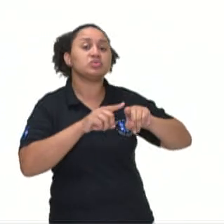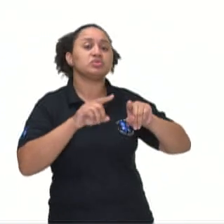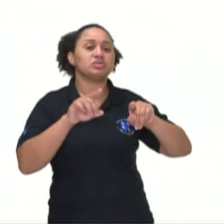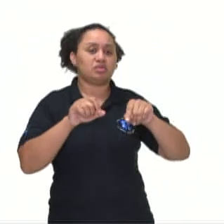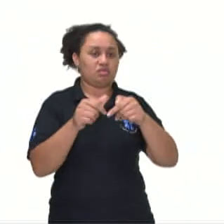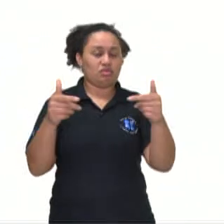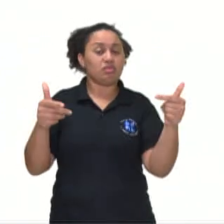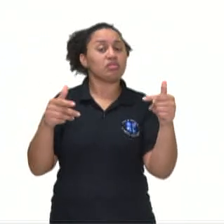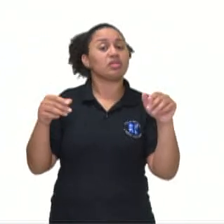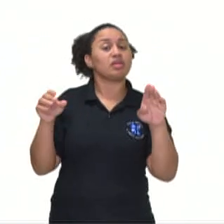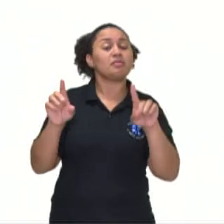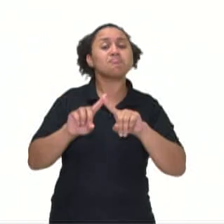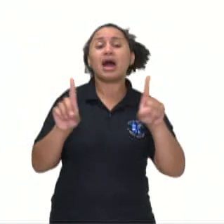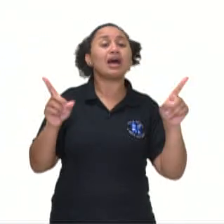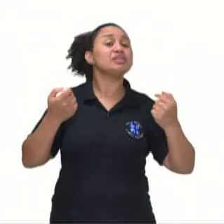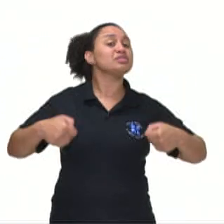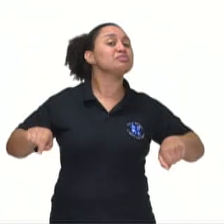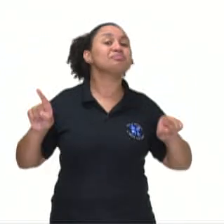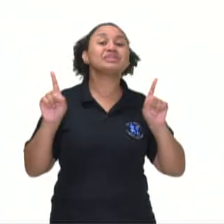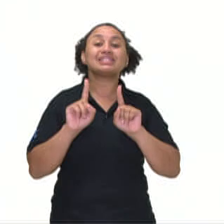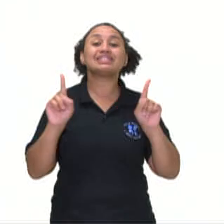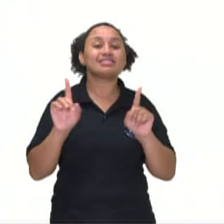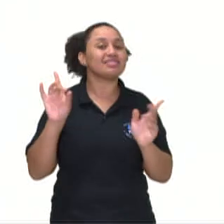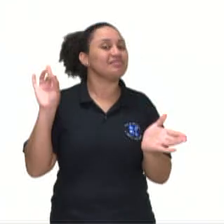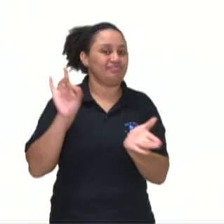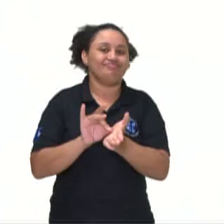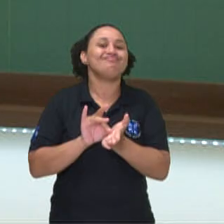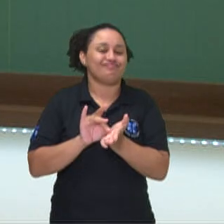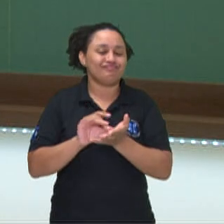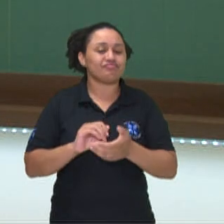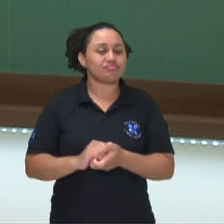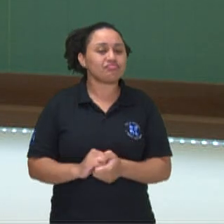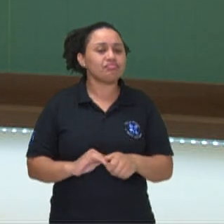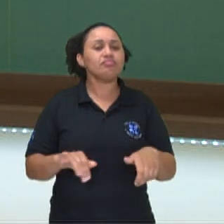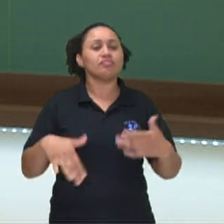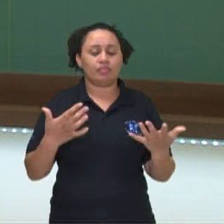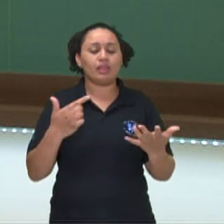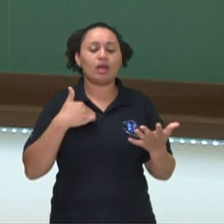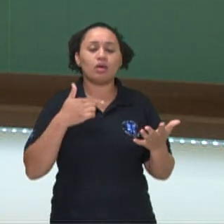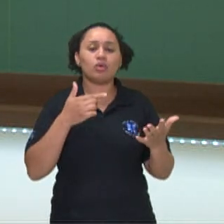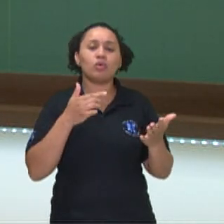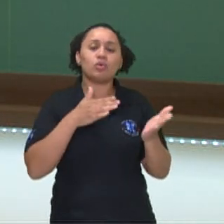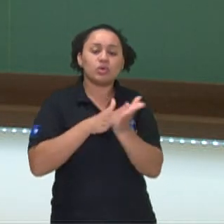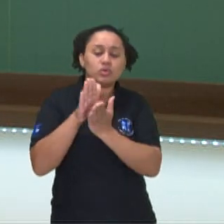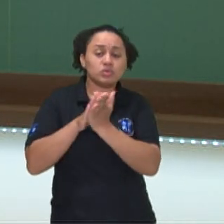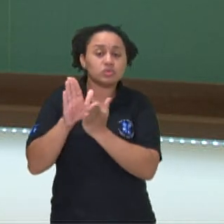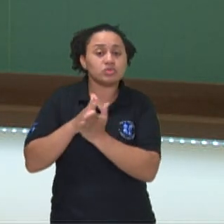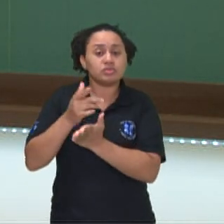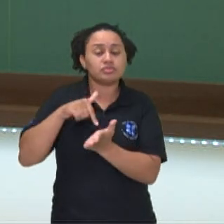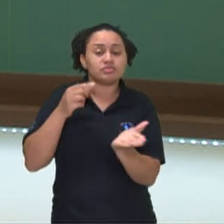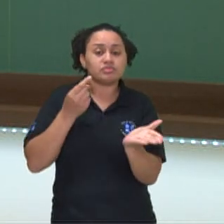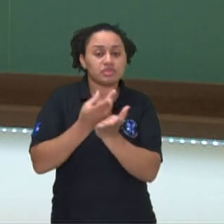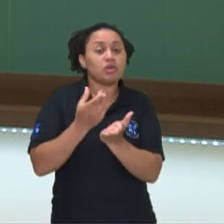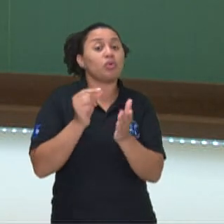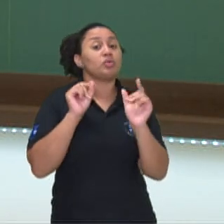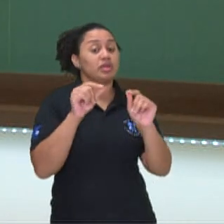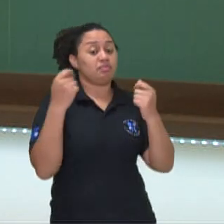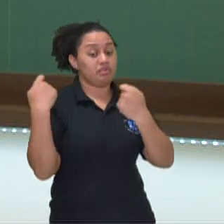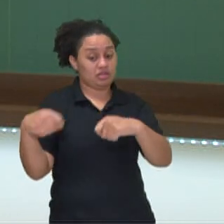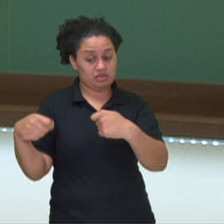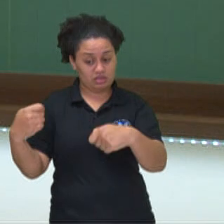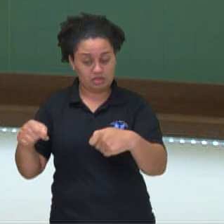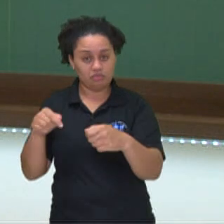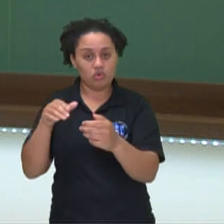serviços sem a real necessidade de tê-los. Então, enquanto consumo, nós estamos comprando coisas que necessitamos, já